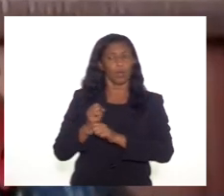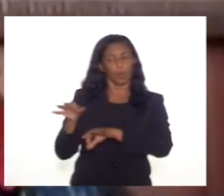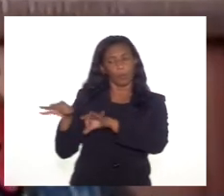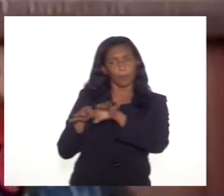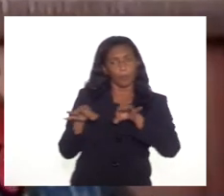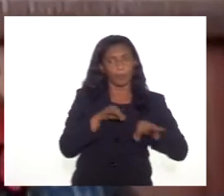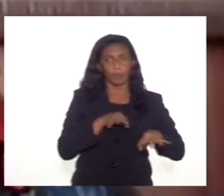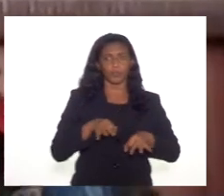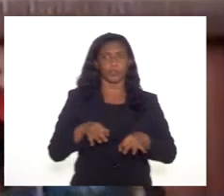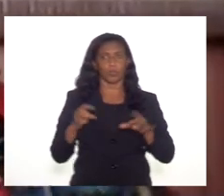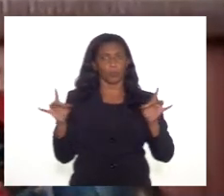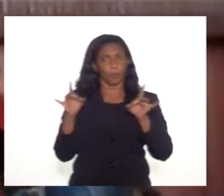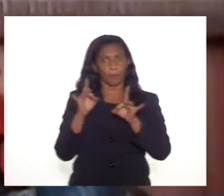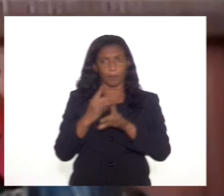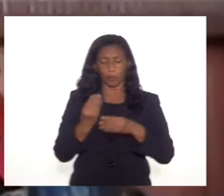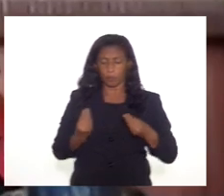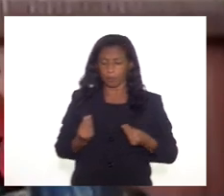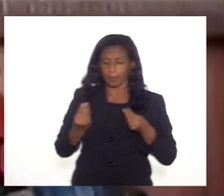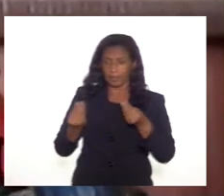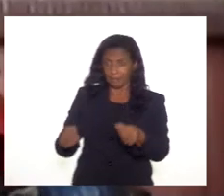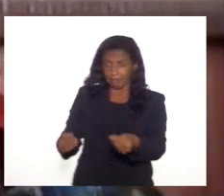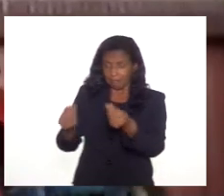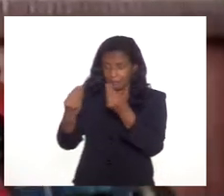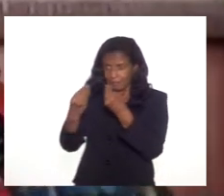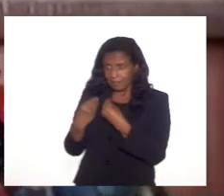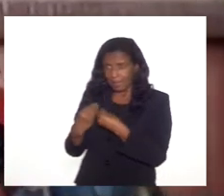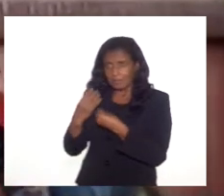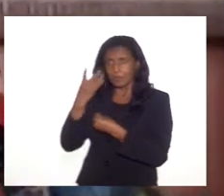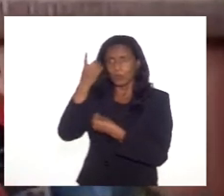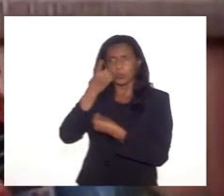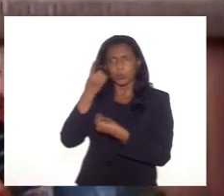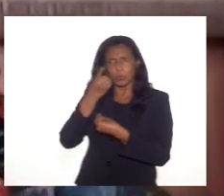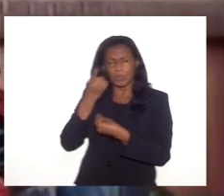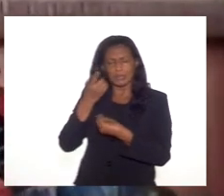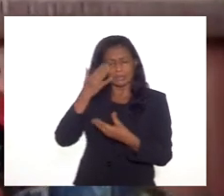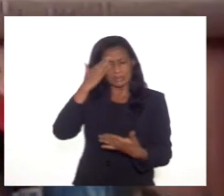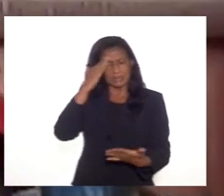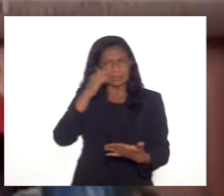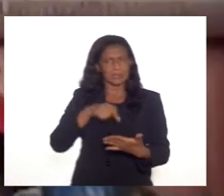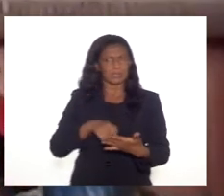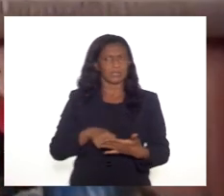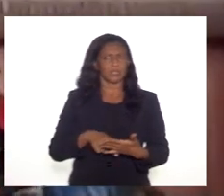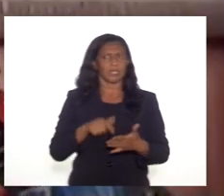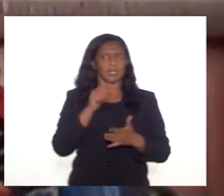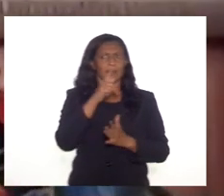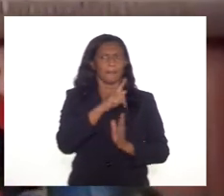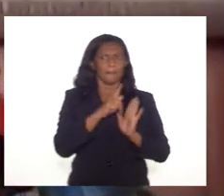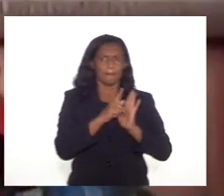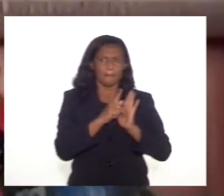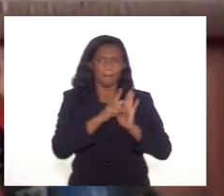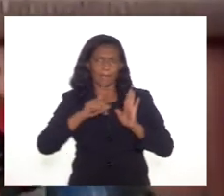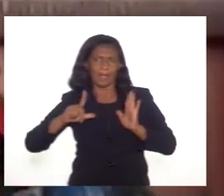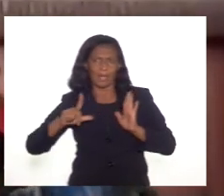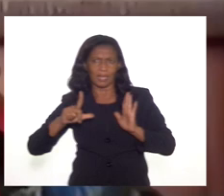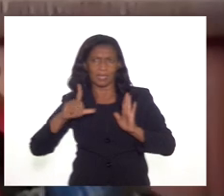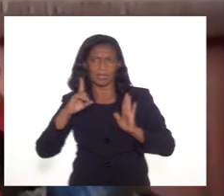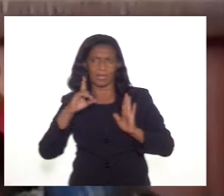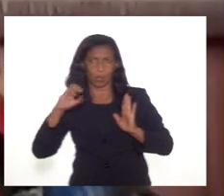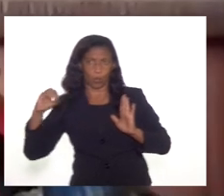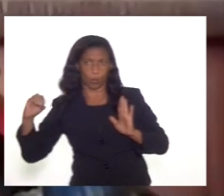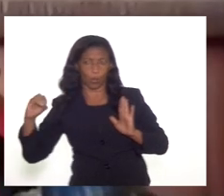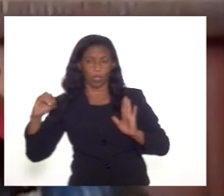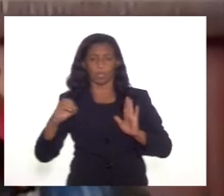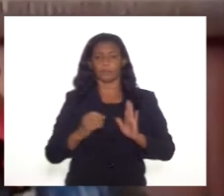plano, por exemplo, para que desse para a gente mais conforto de votar essa PLDO, esse projeto de lei de